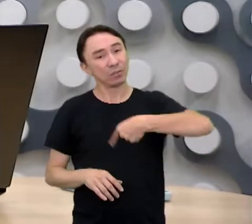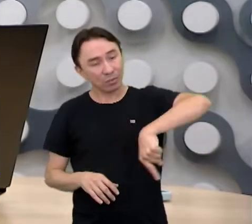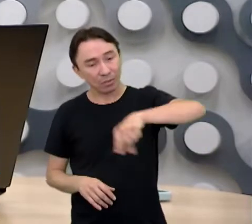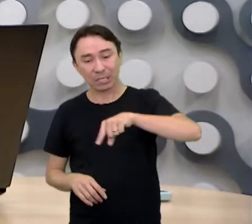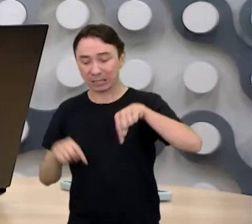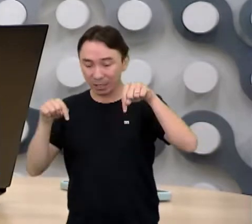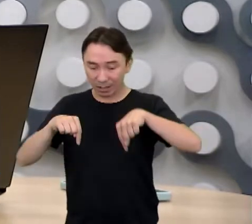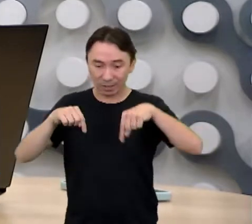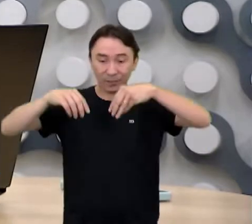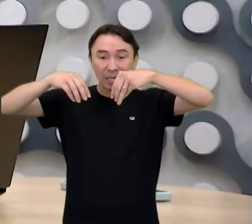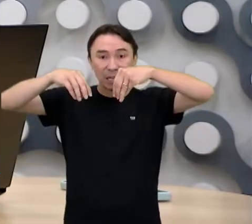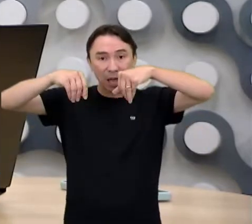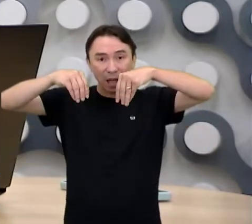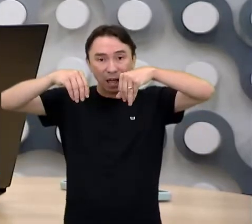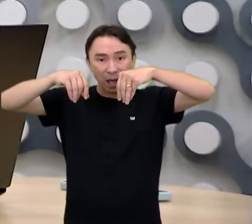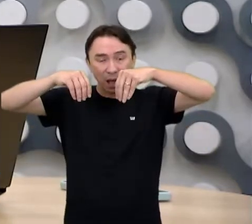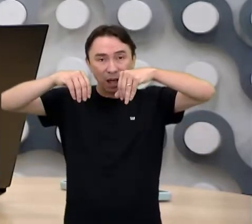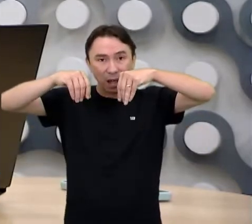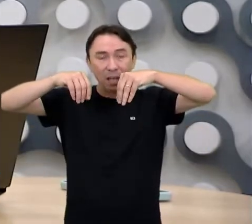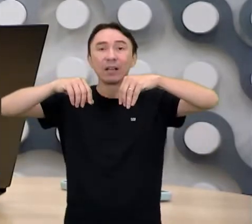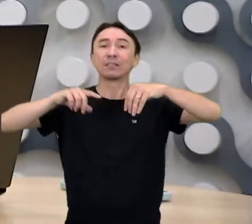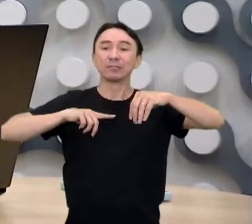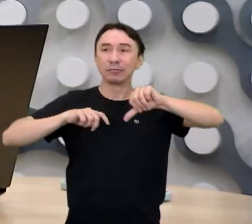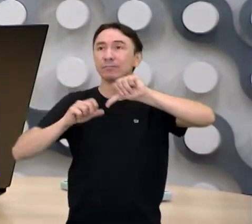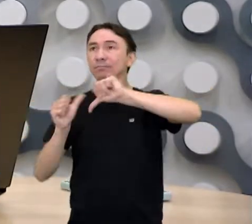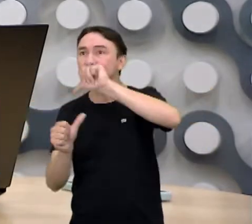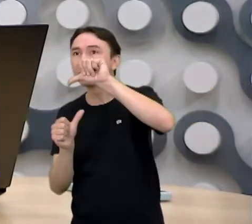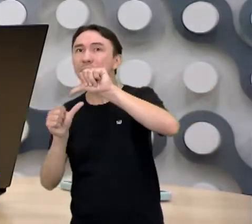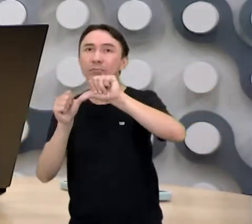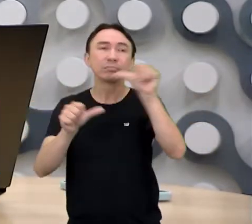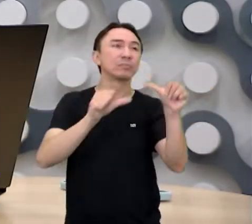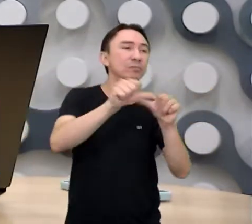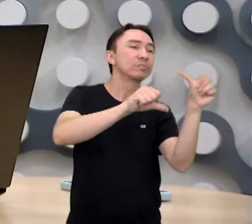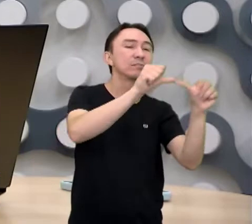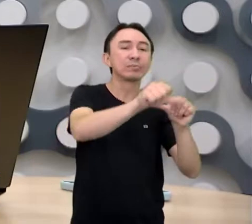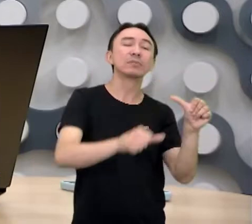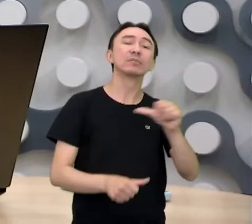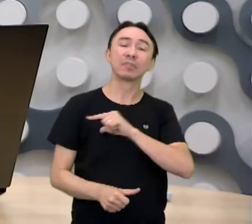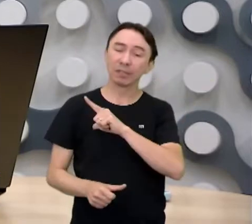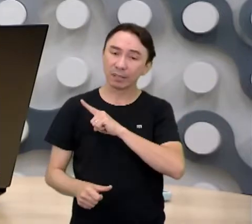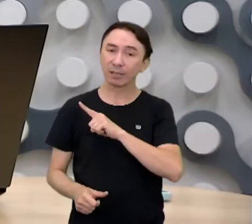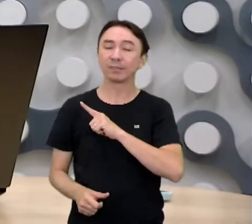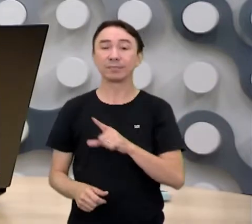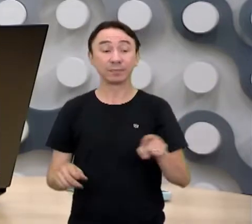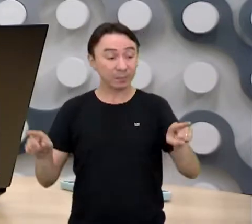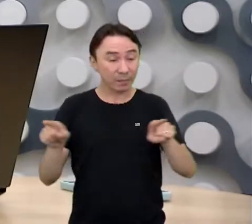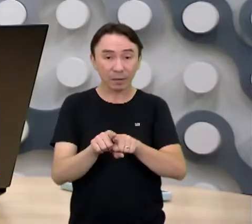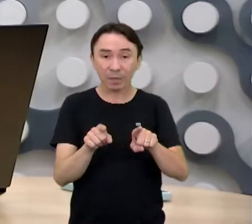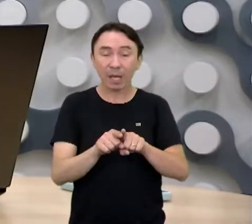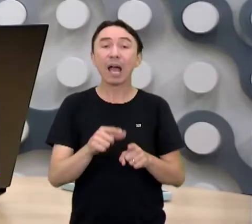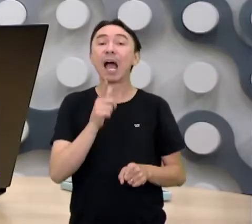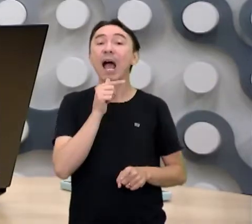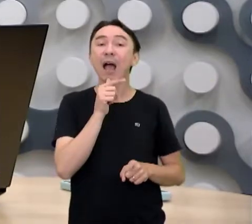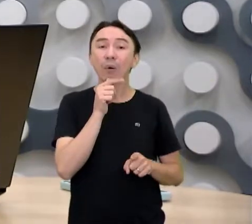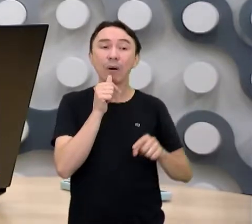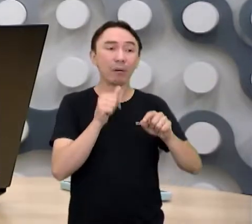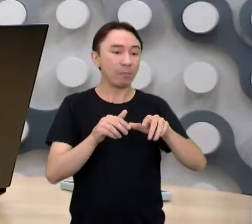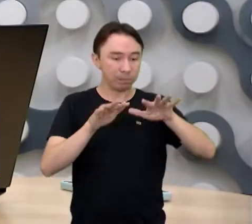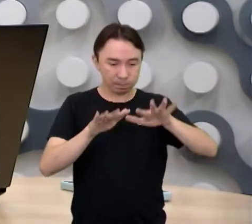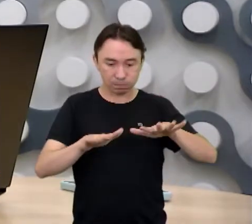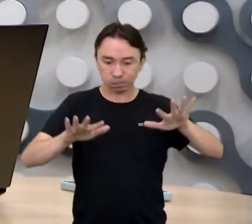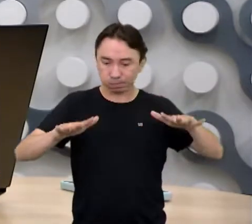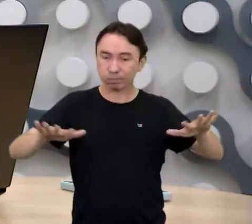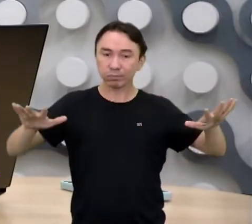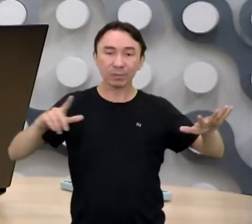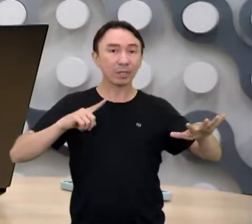superfície terrestre, inclusive, né, esse movimento, né, dos oceanos através do assoalho oceânico e